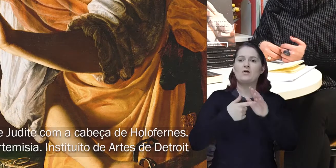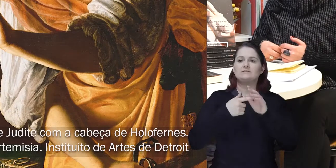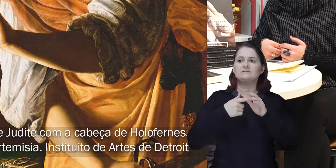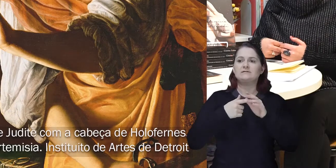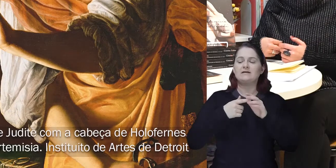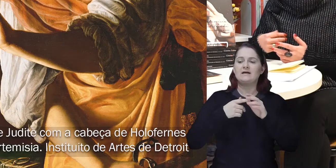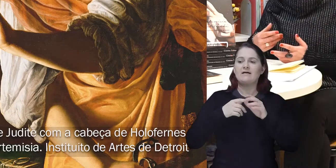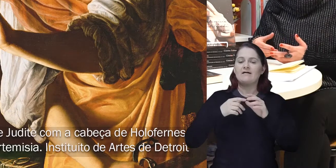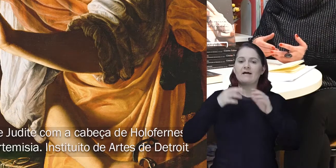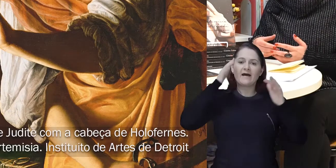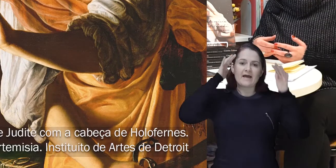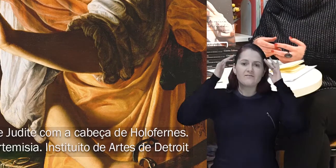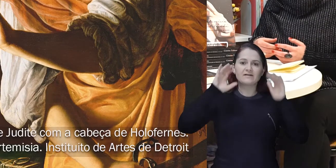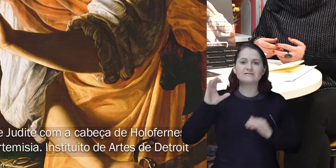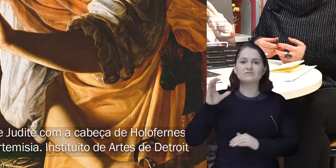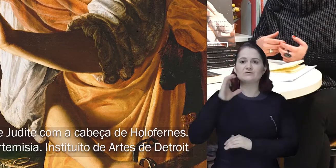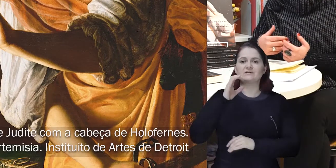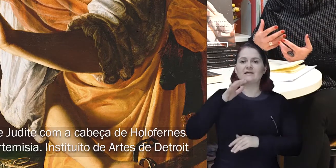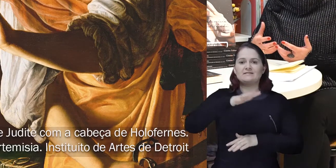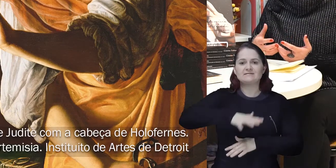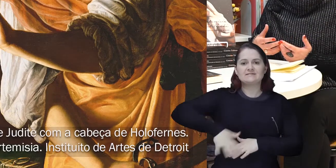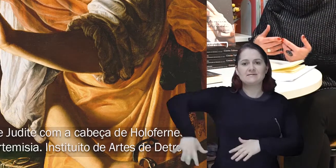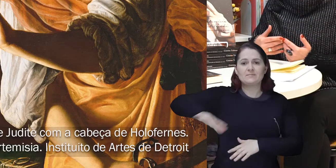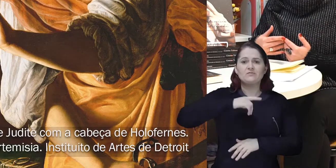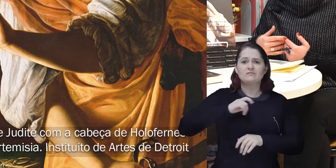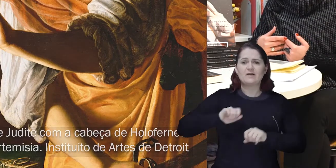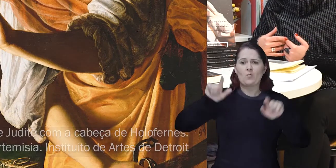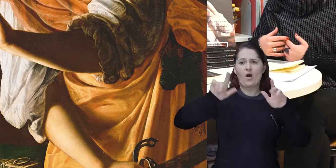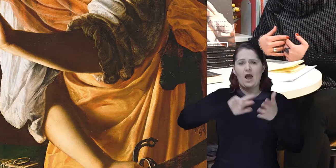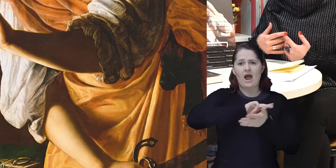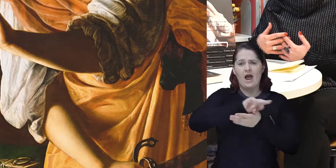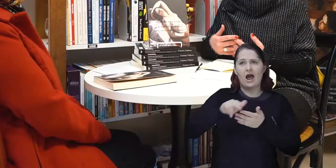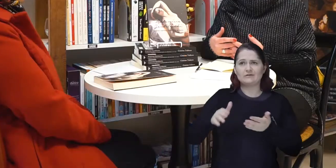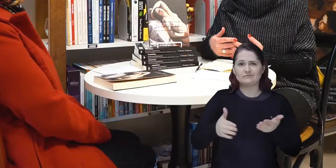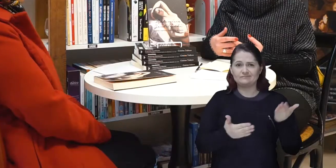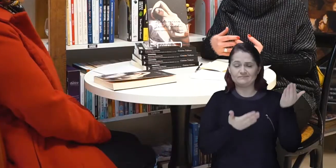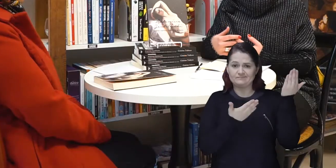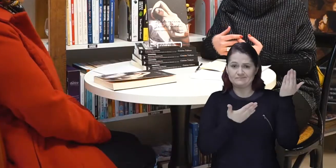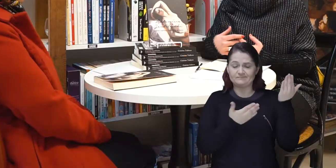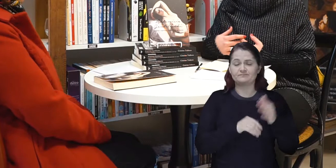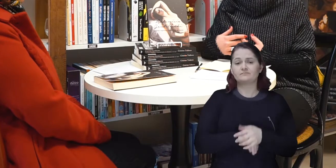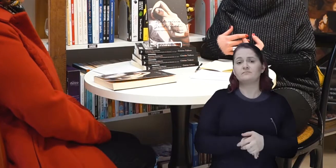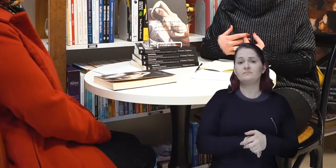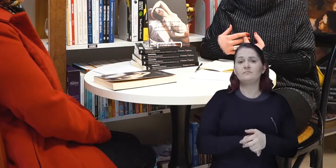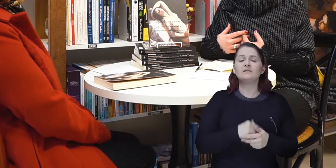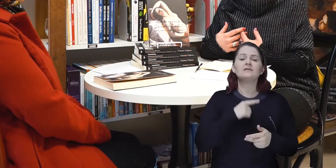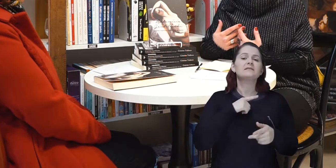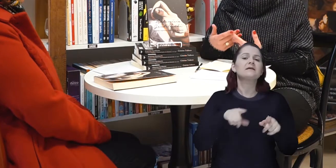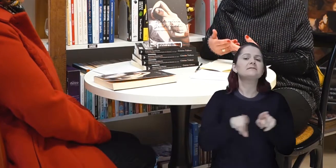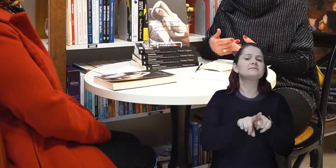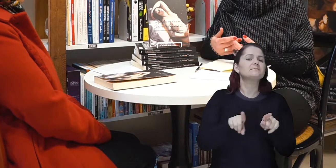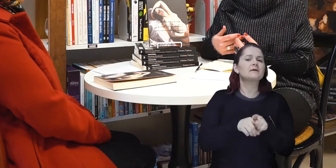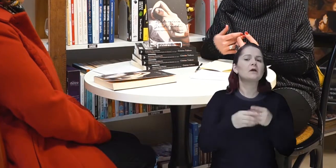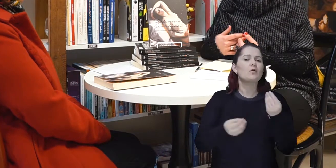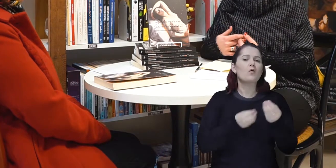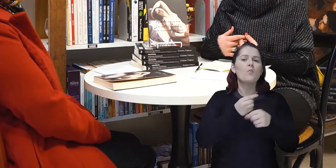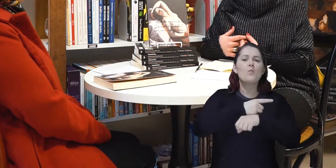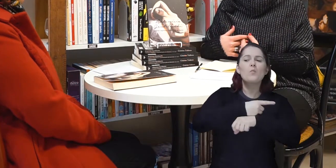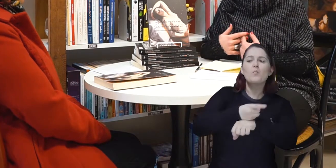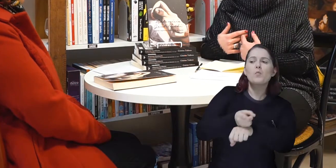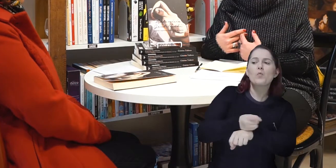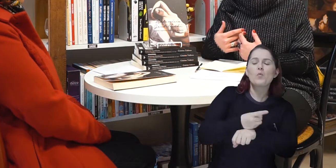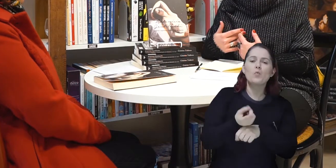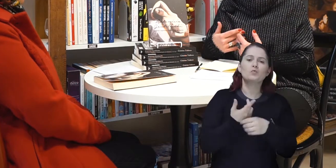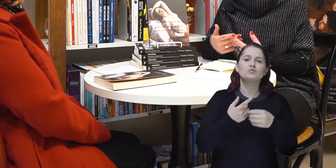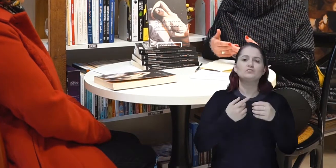Holofernes, Aurora, que trazem a reflexão científica vigente no período sobre a bússola, sobre